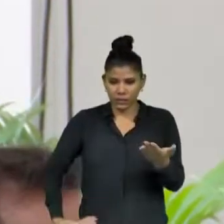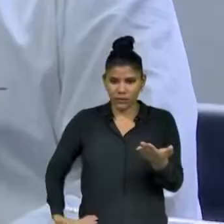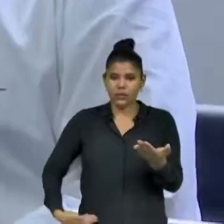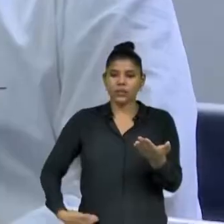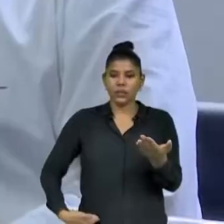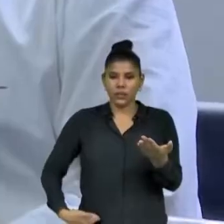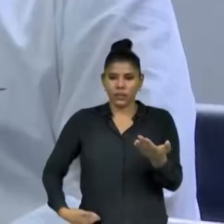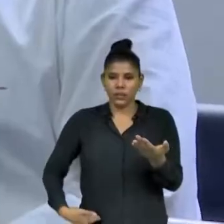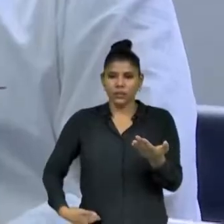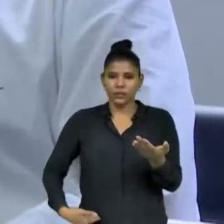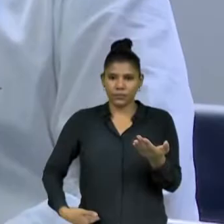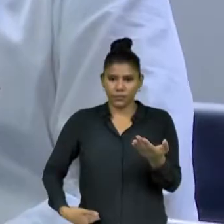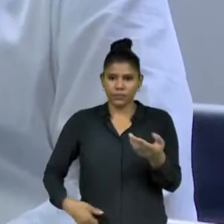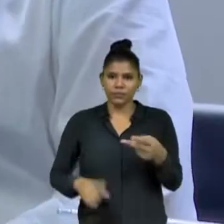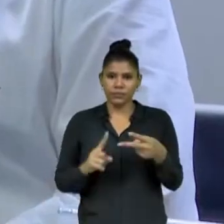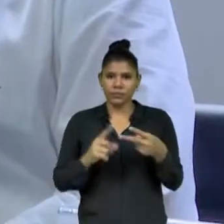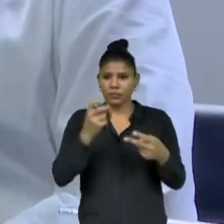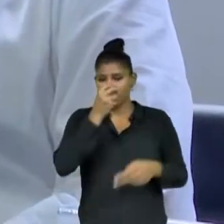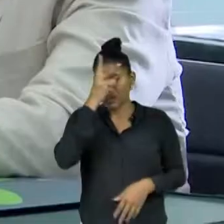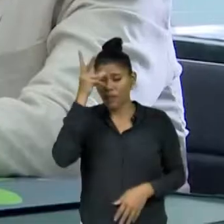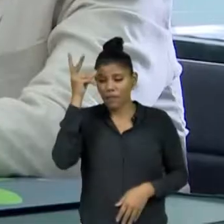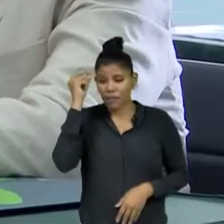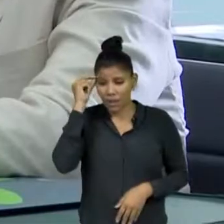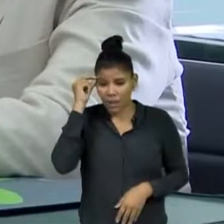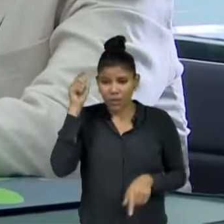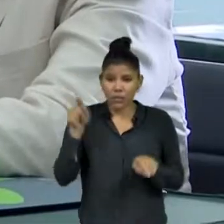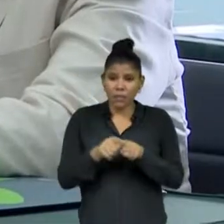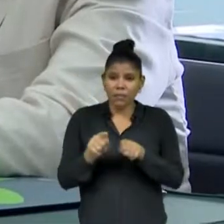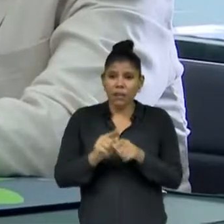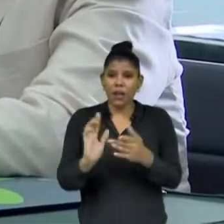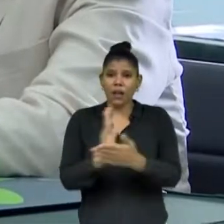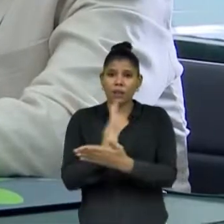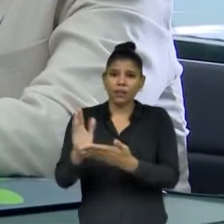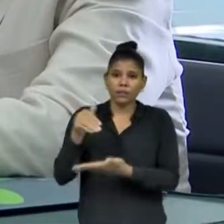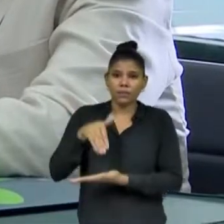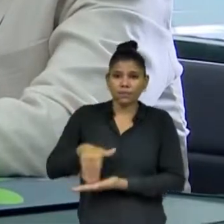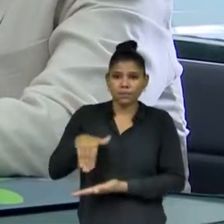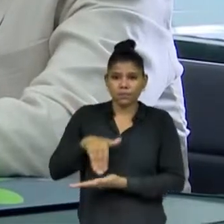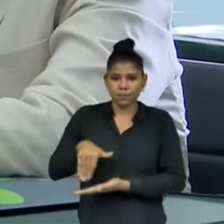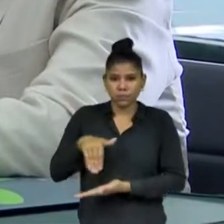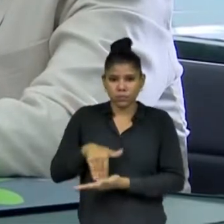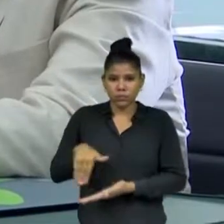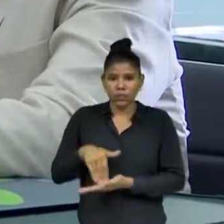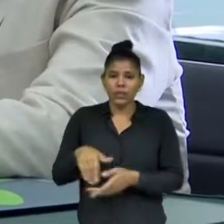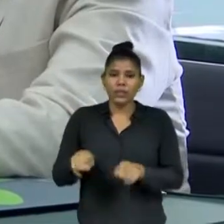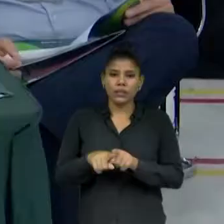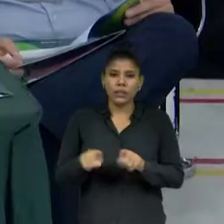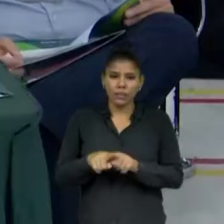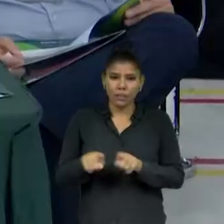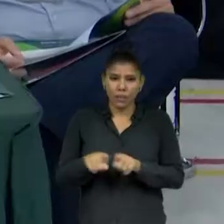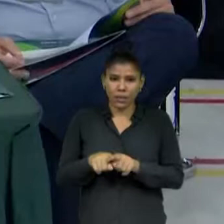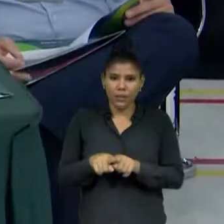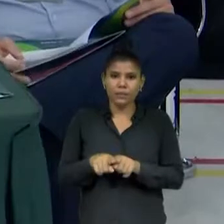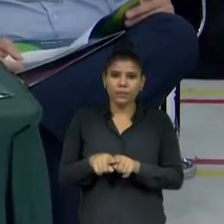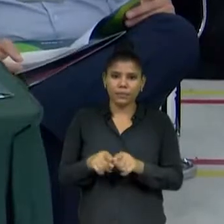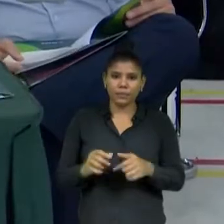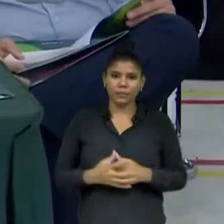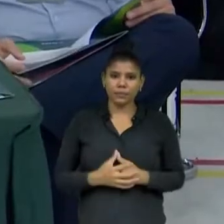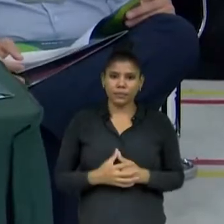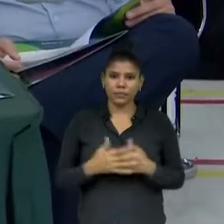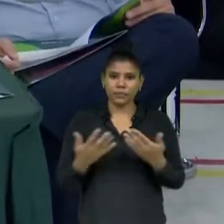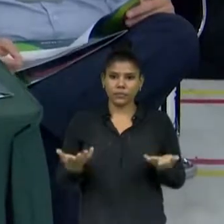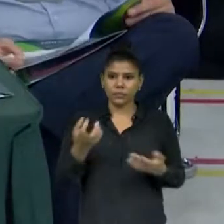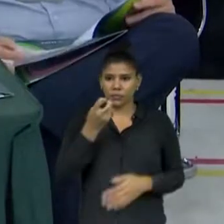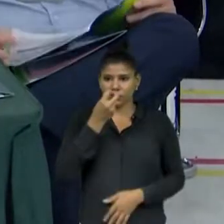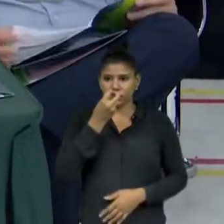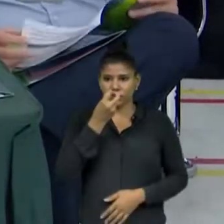Sela, prefeitos e secretários municipais, além de autoridades envolvidas diretamente com o programa. Os municípios contemplados